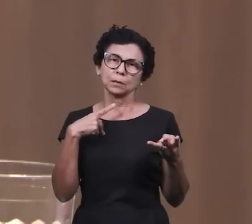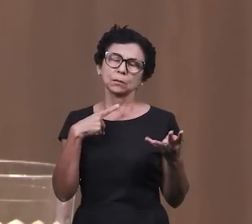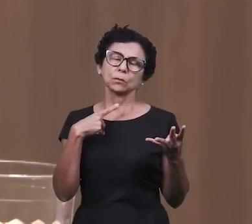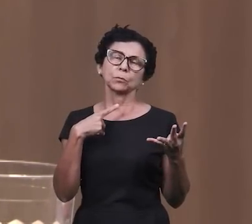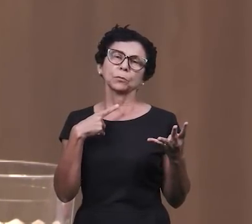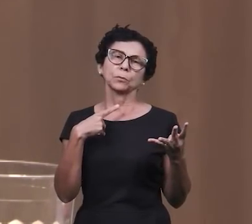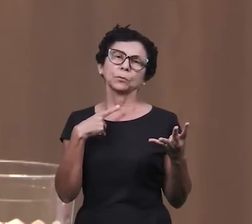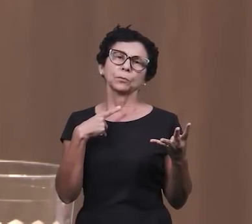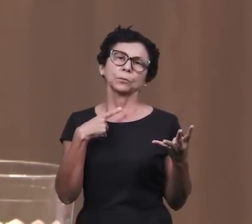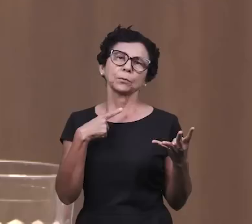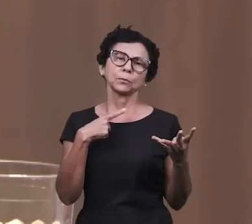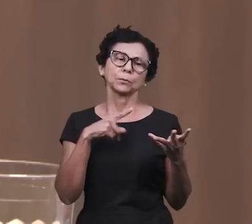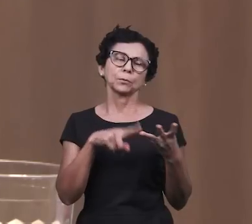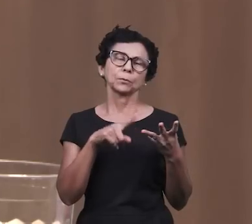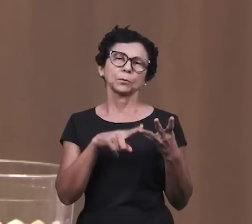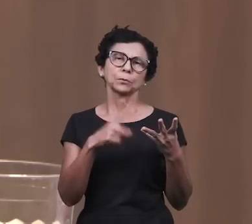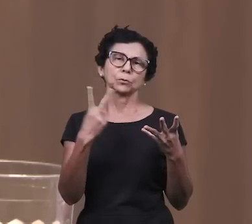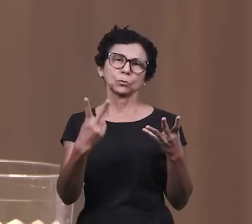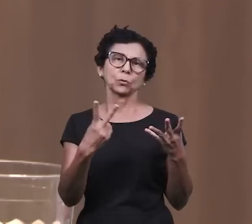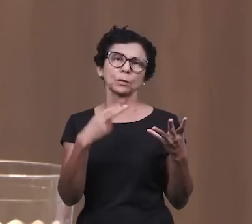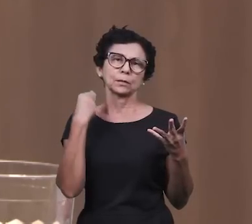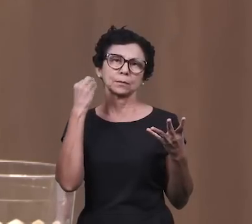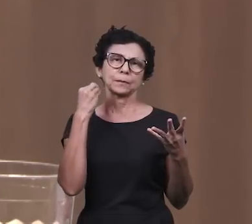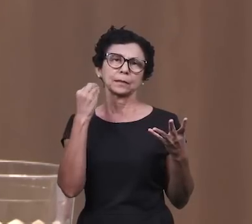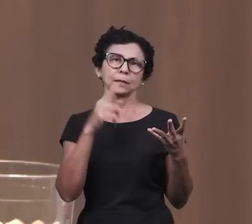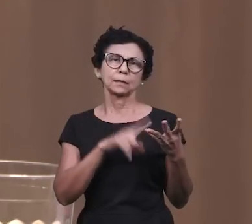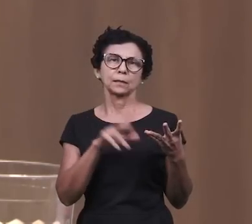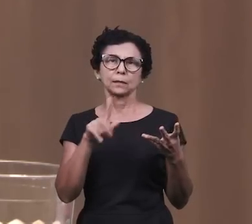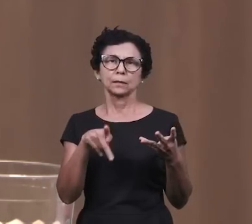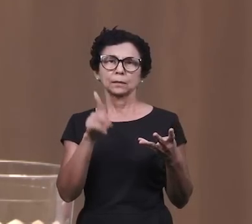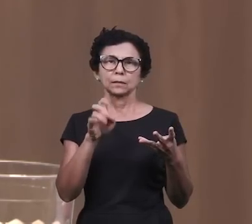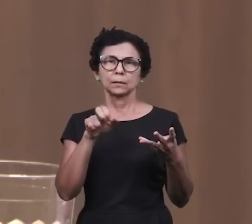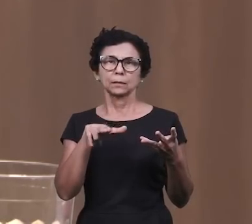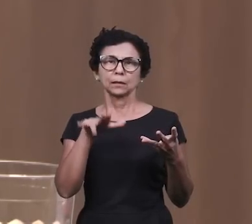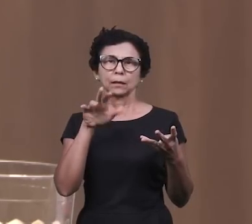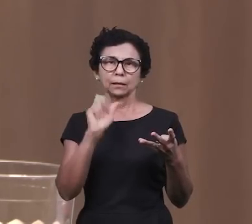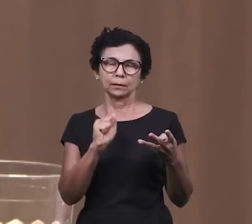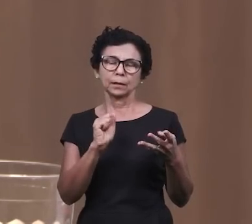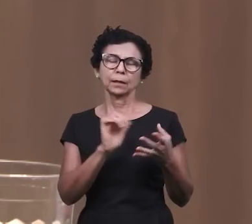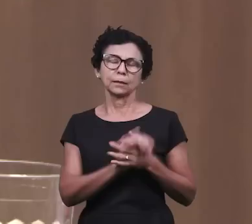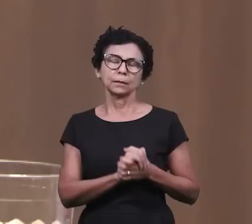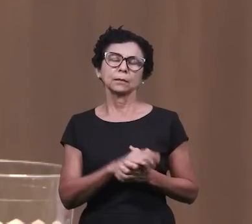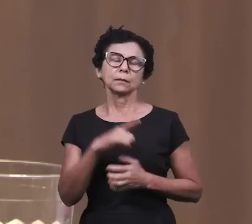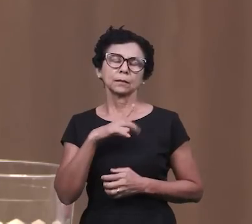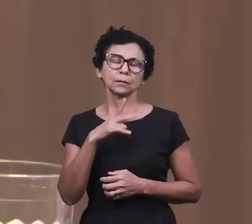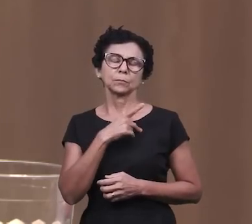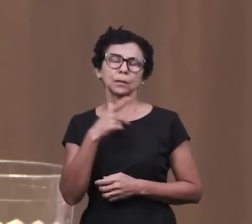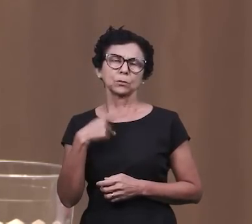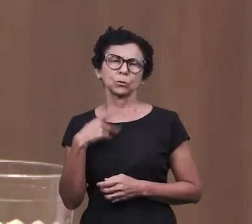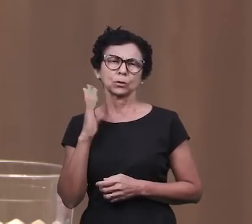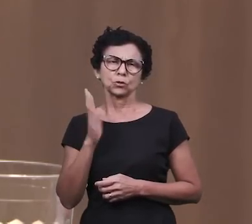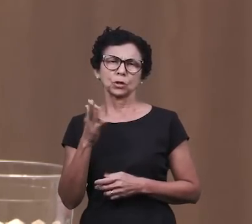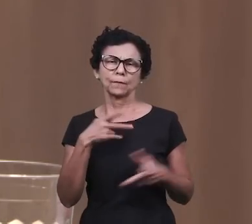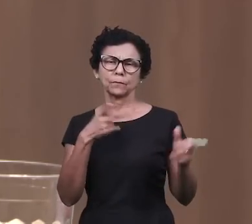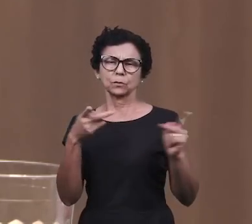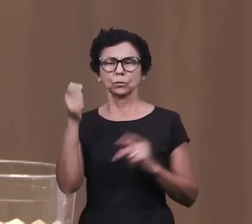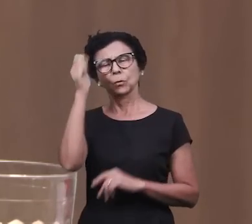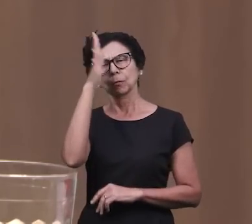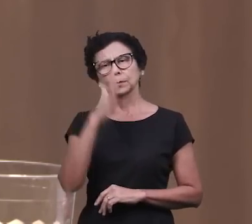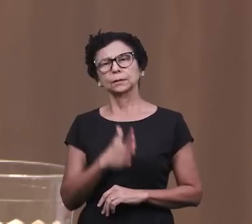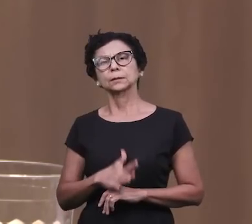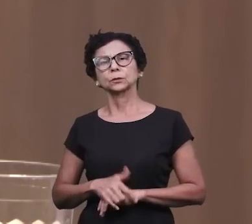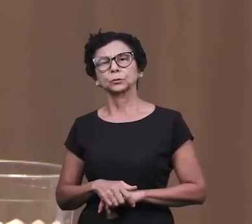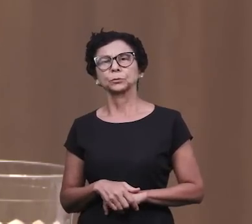o Emmanuel Sawiri. O que eu me referi em Quênia era o Jean Paul. O pastor Jean Paul já esteve aqui várias vezes, e o pastor